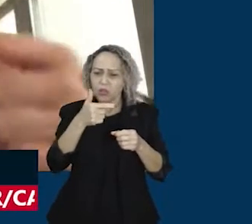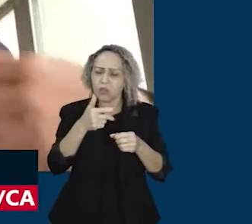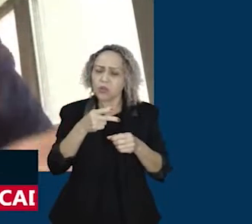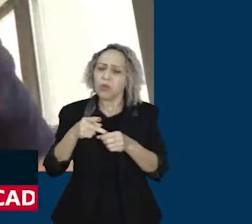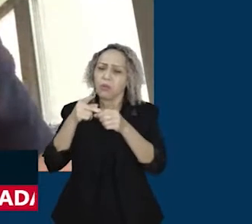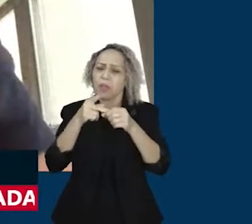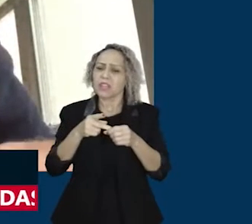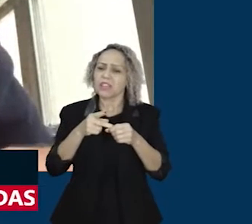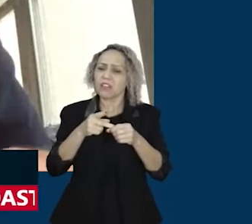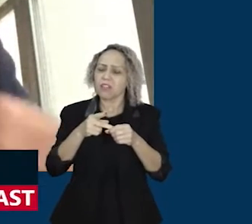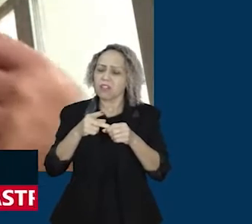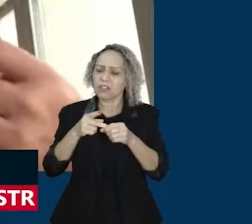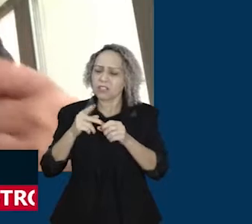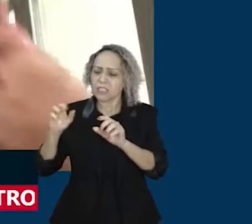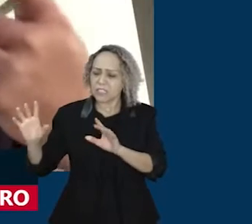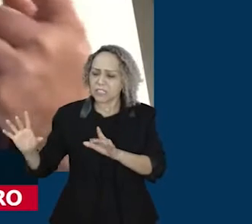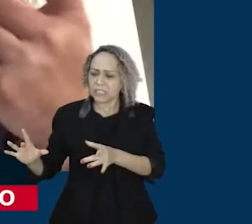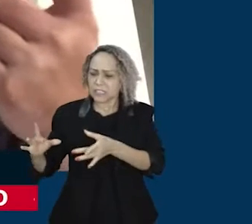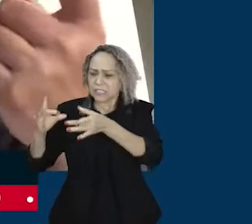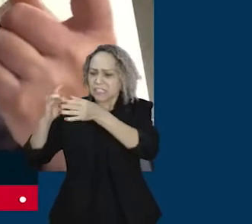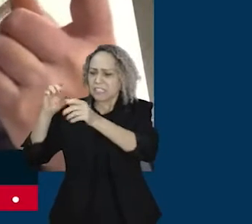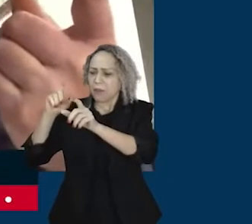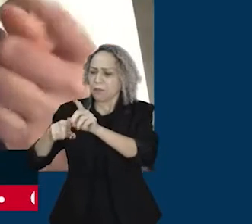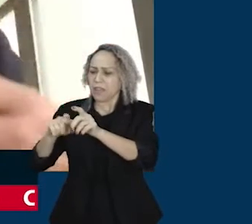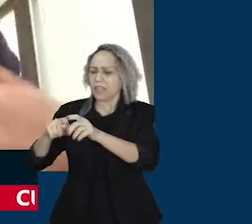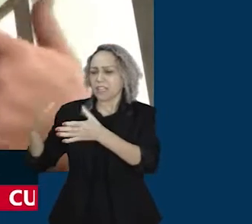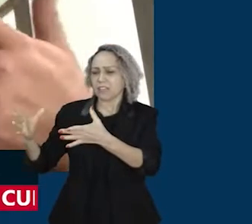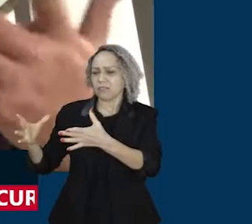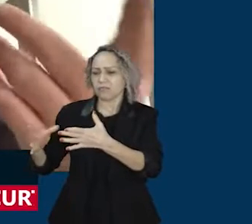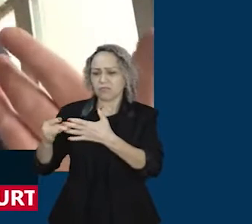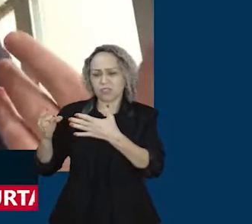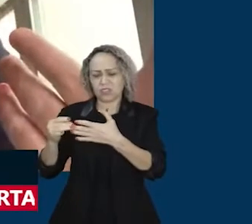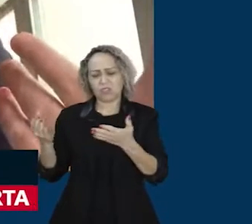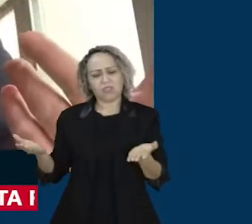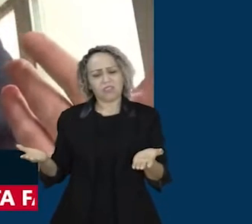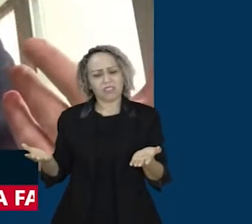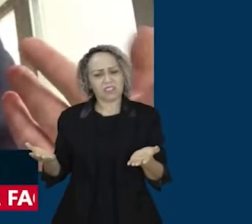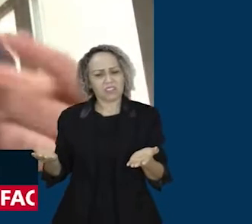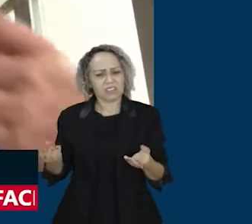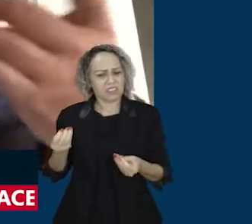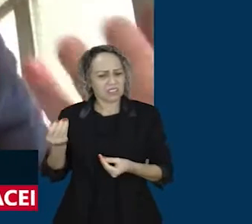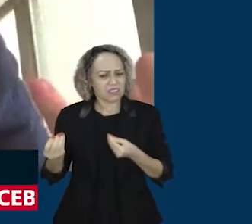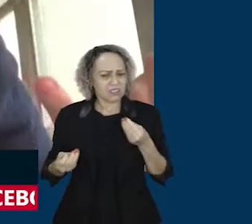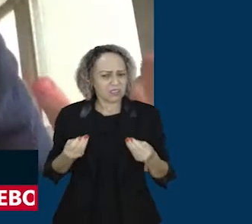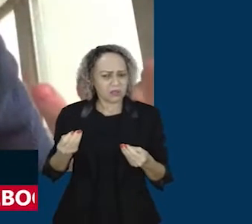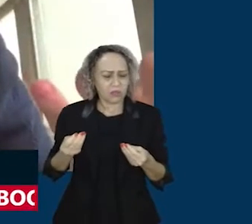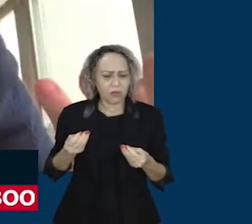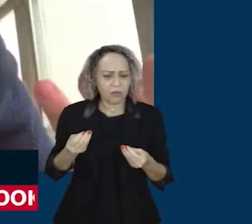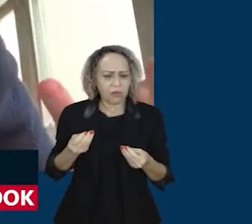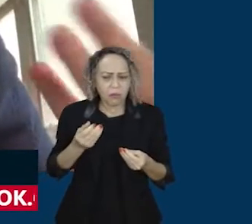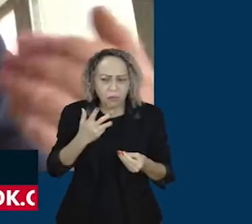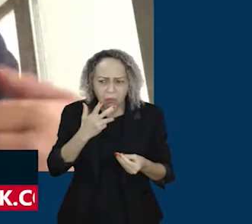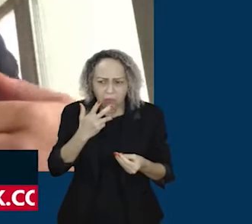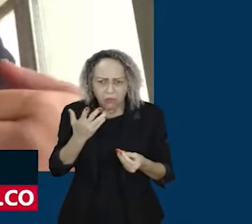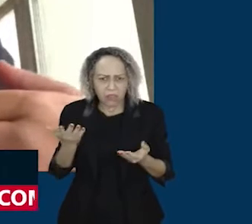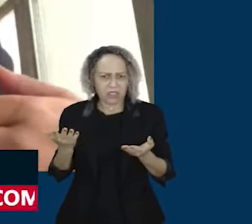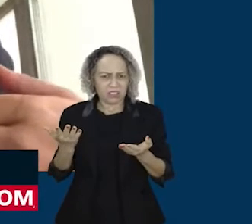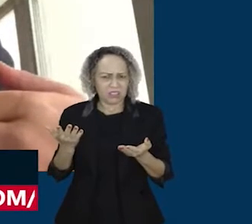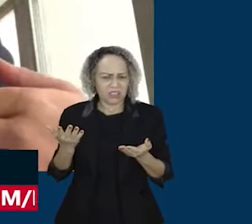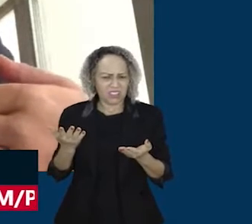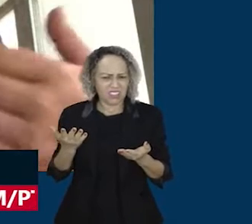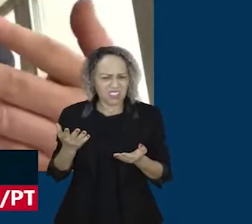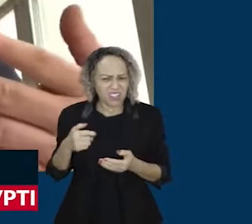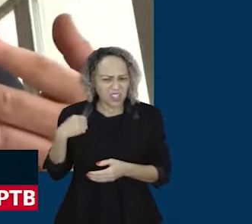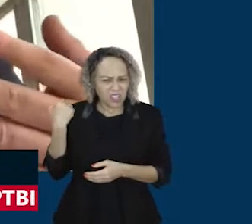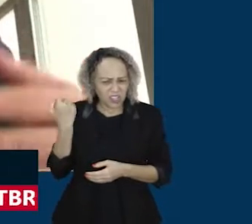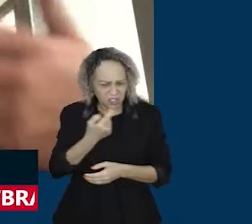pelo fato de nós aplicarmos paridade de importação, ou seja, como se nós estivéssemos importando 100% do petróleo para as nossas